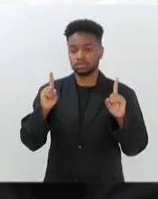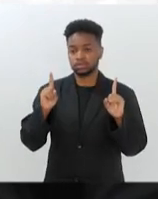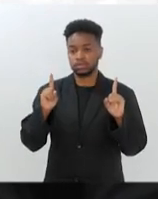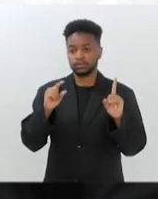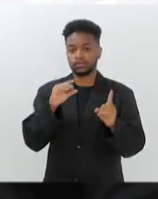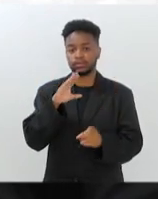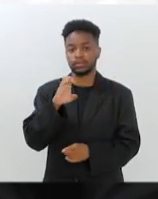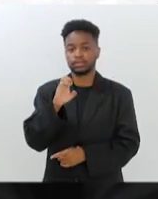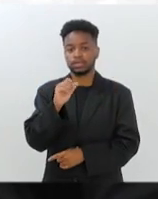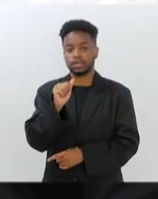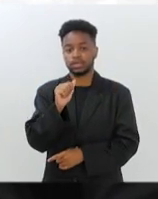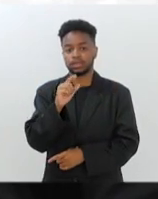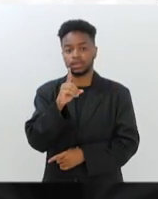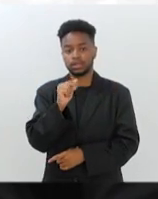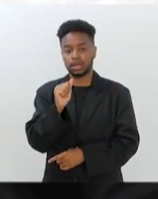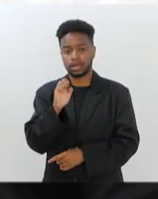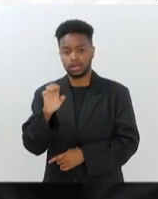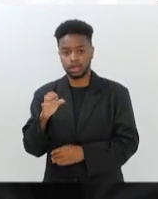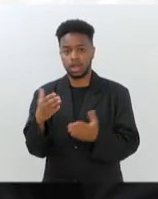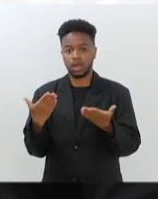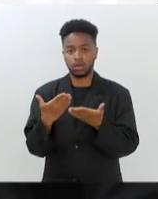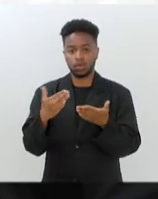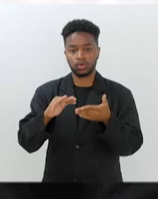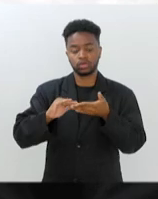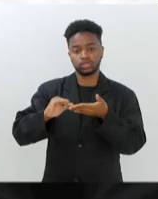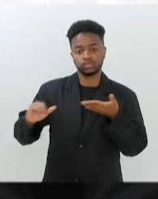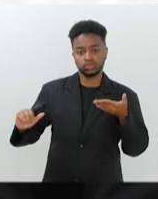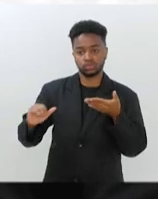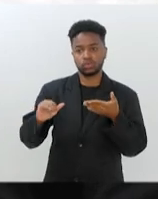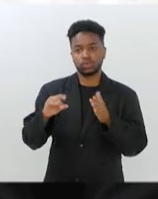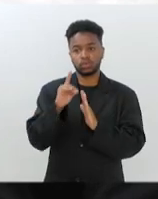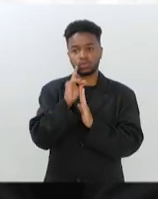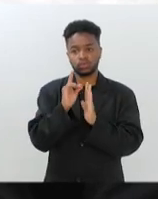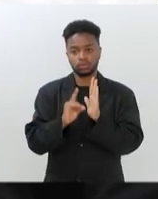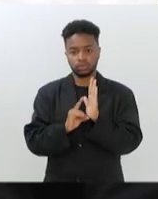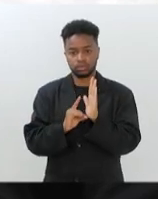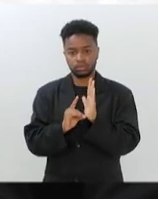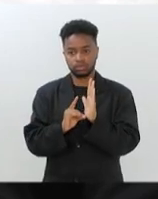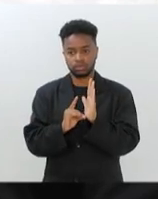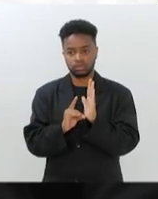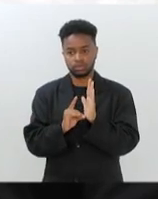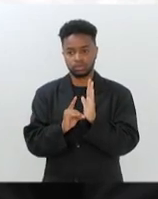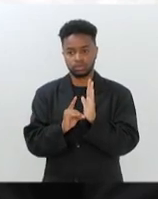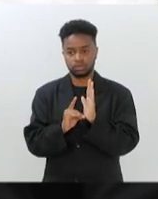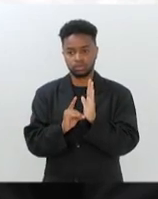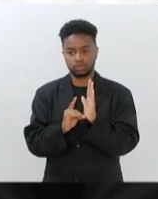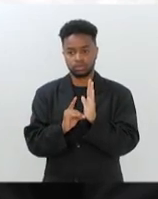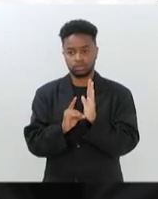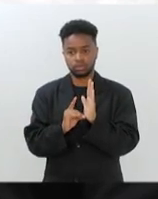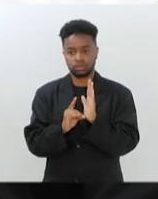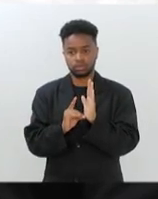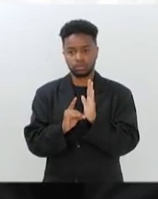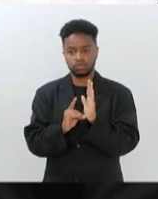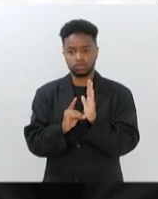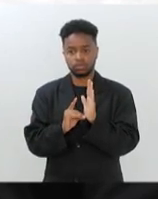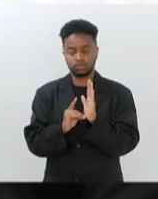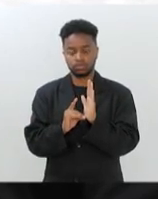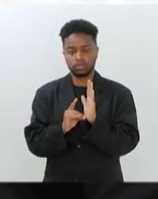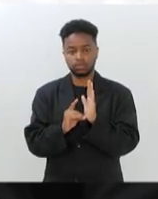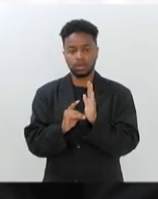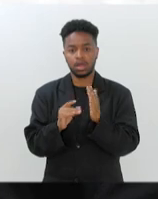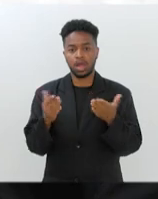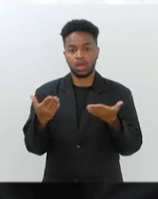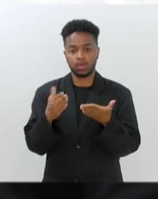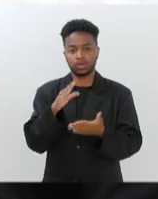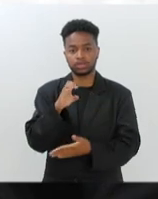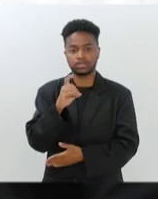cedai agora esse ano foi excluída do Decreto que a descentralizou a cedai vai a cedai não